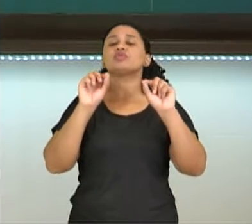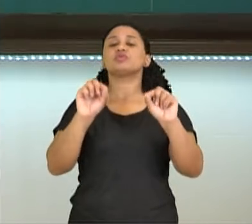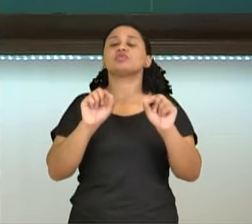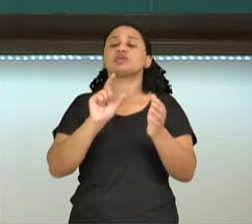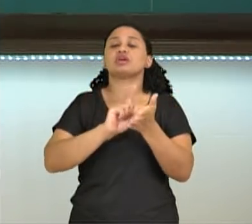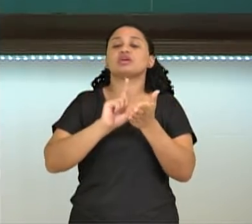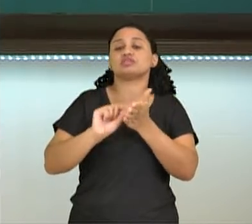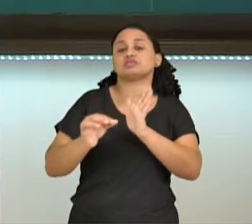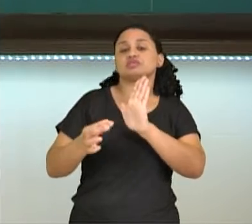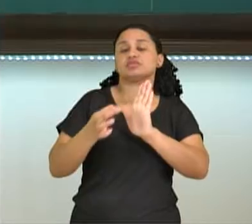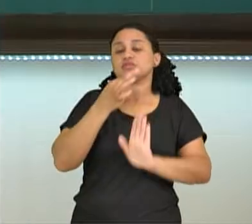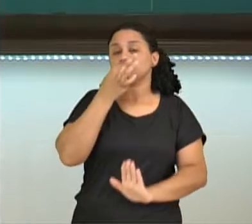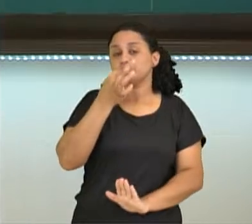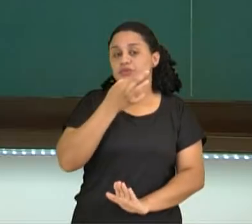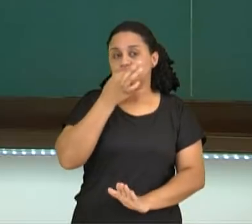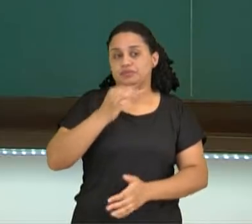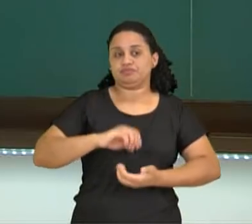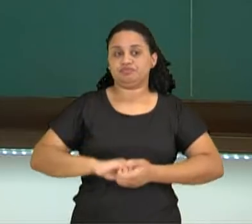opinião. Vamos lá?